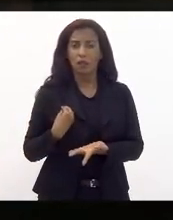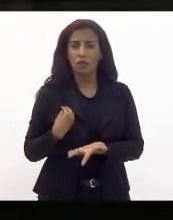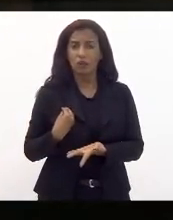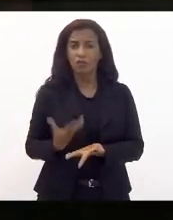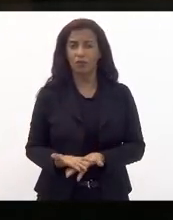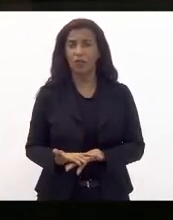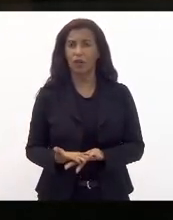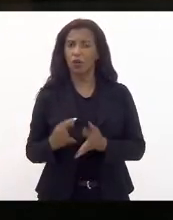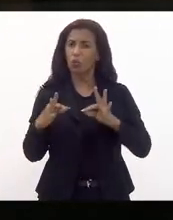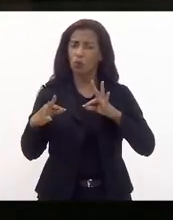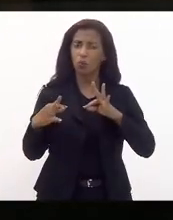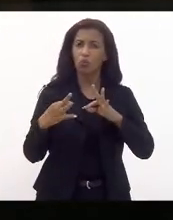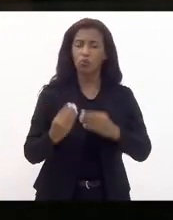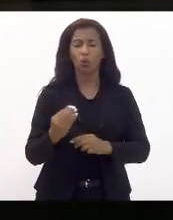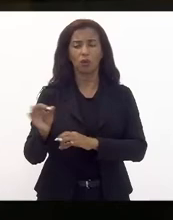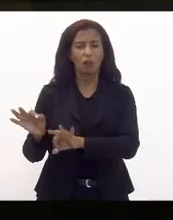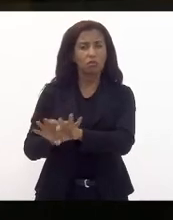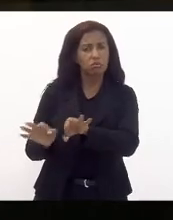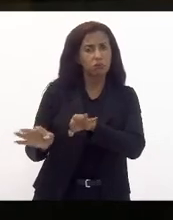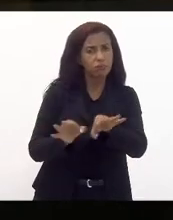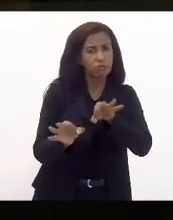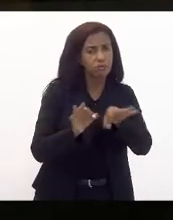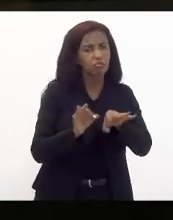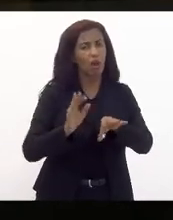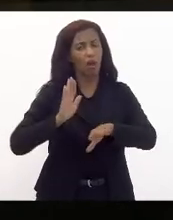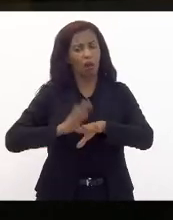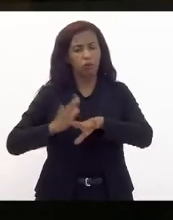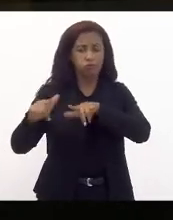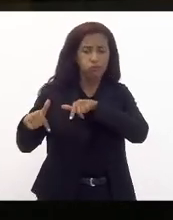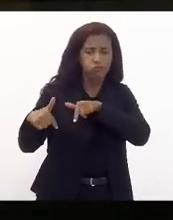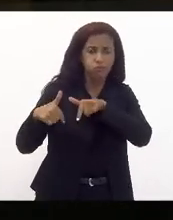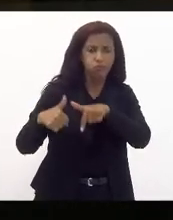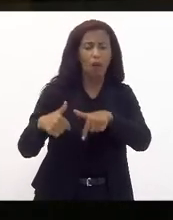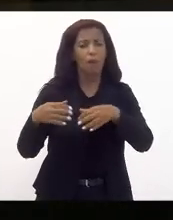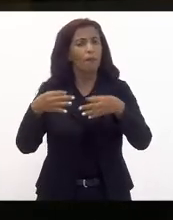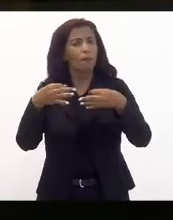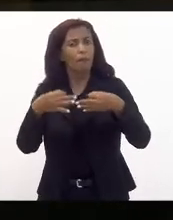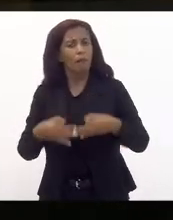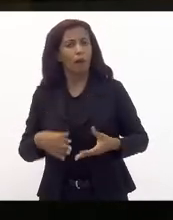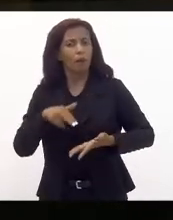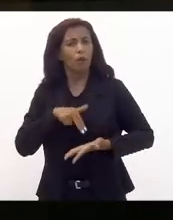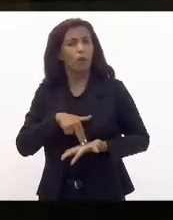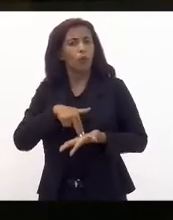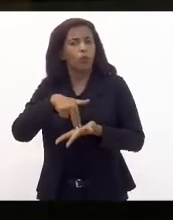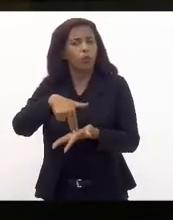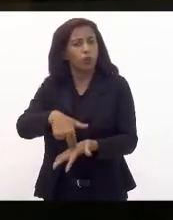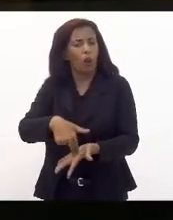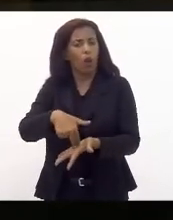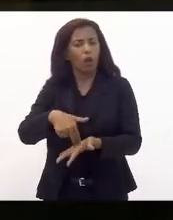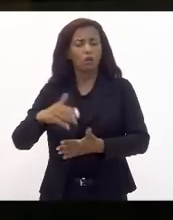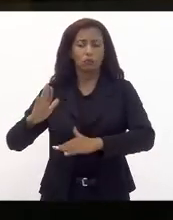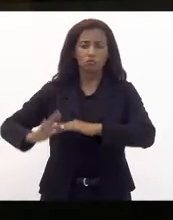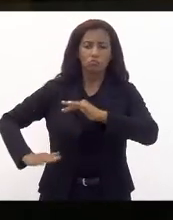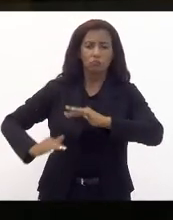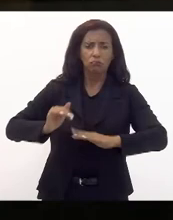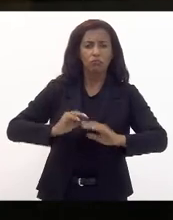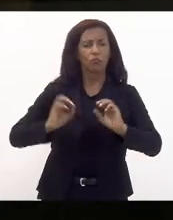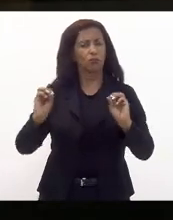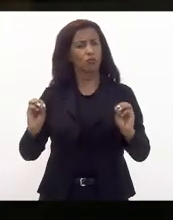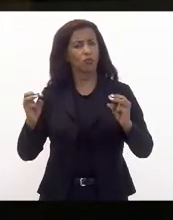sua existência com todas as condições de atuar plenamente na apresentação dos seus